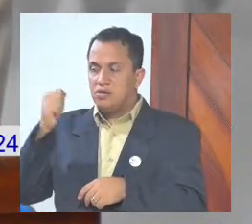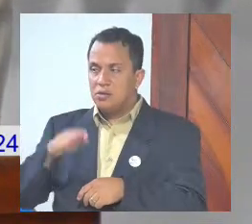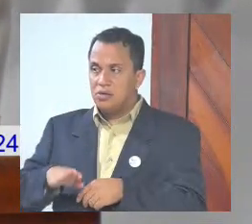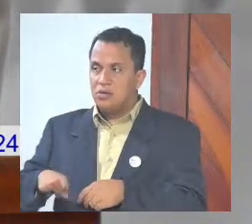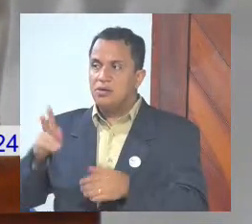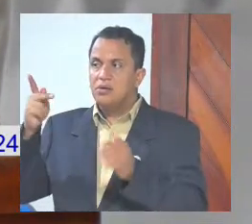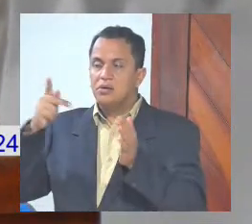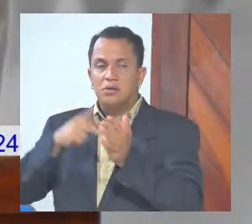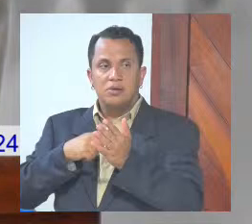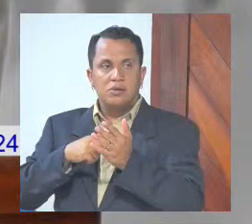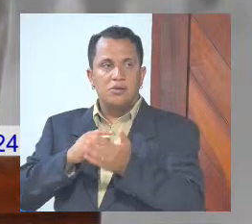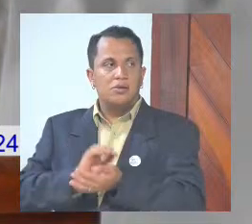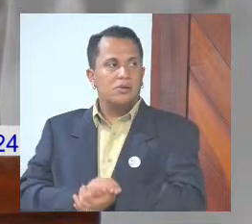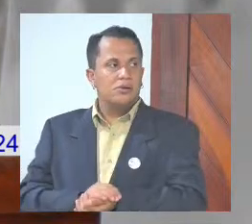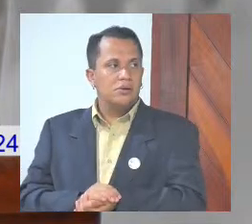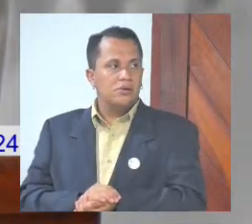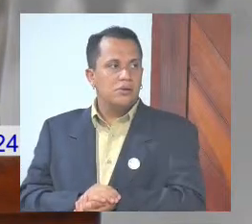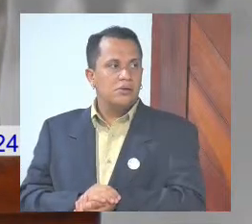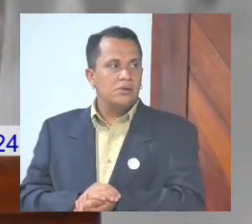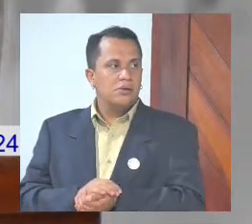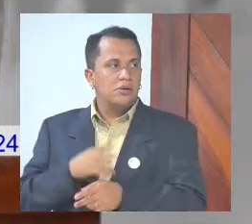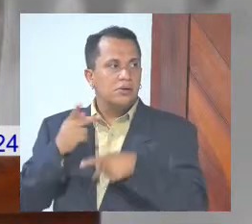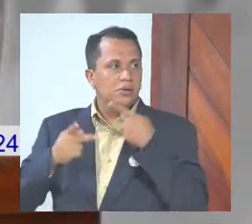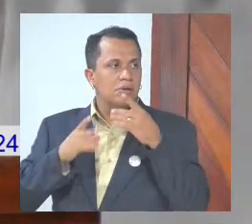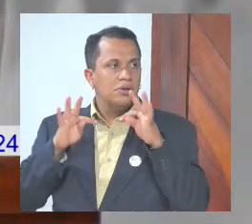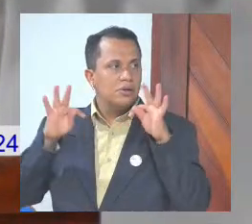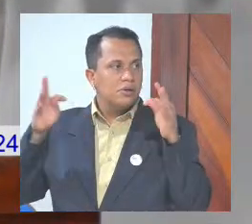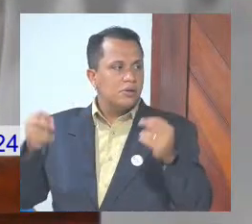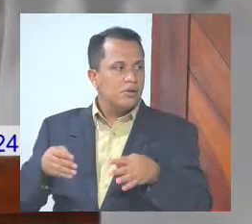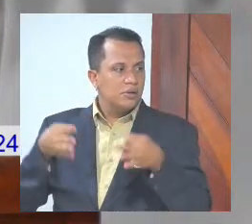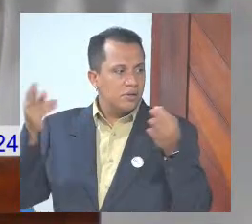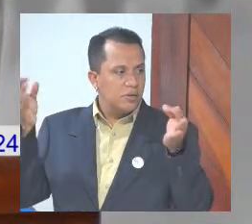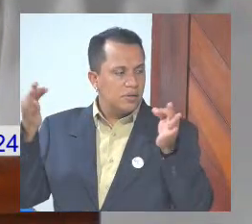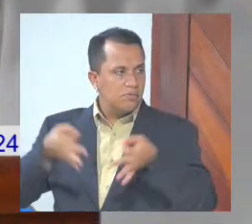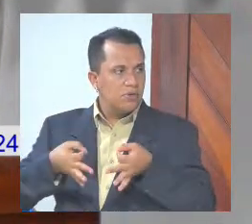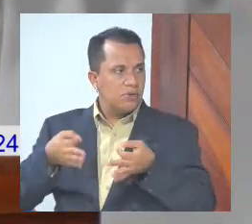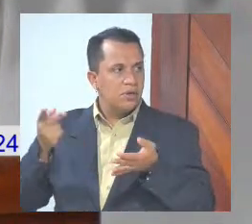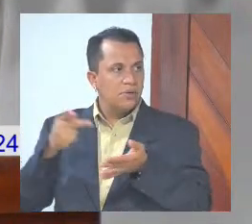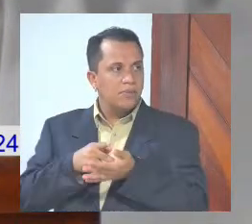isso é verdade. Tudo que ele falou aqui é verdade.